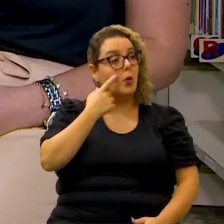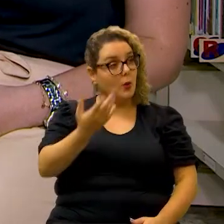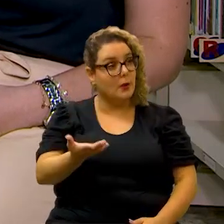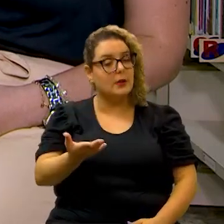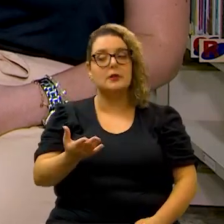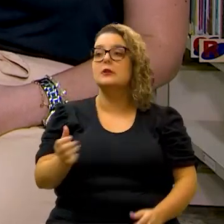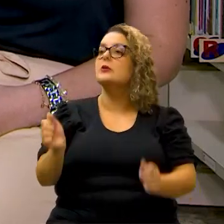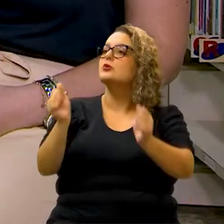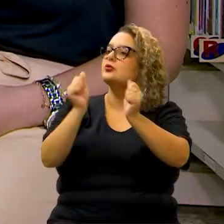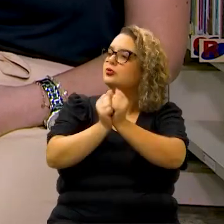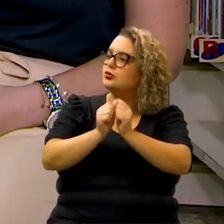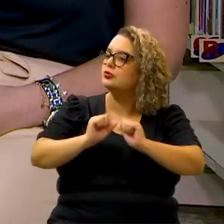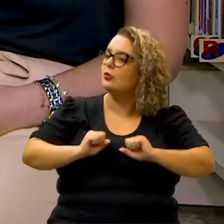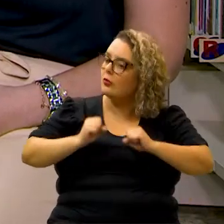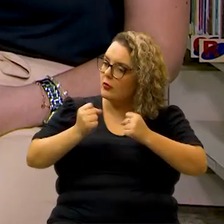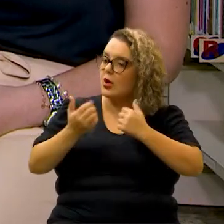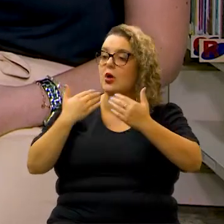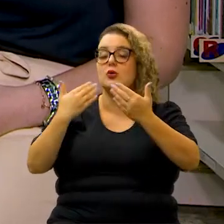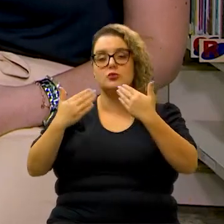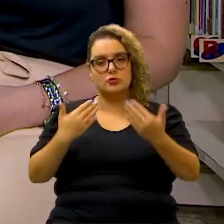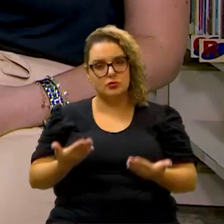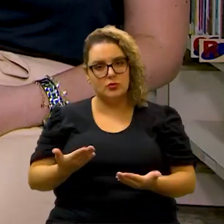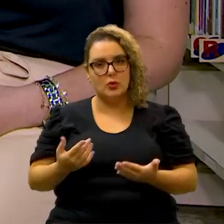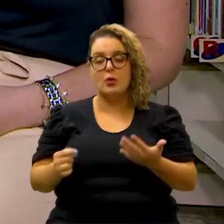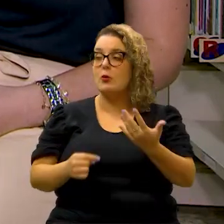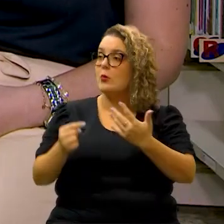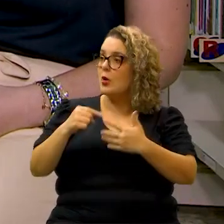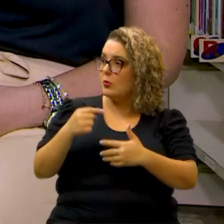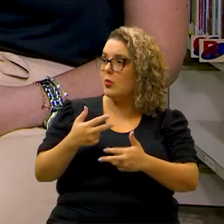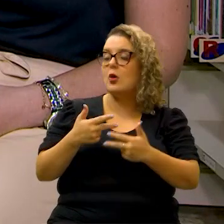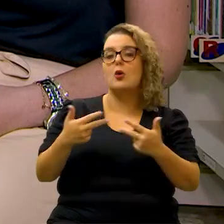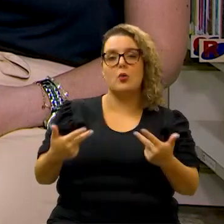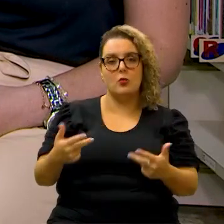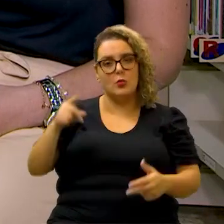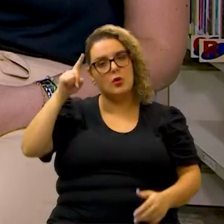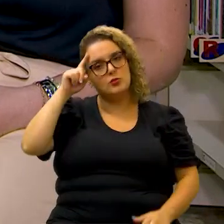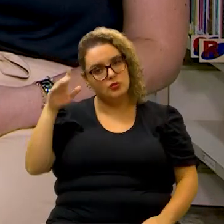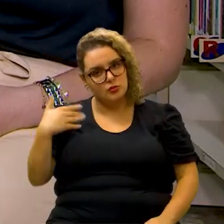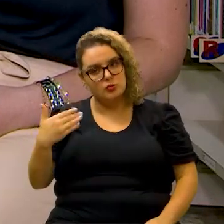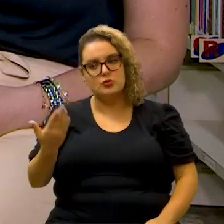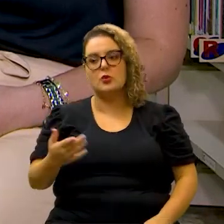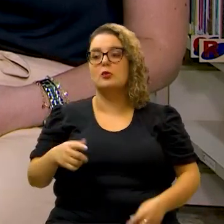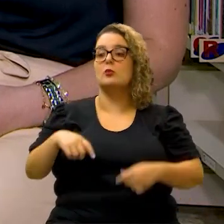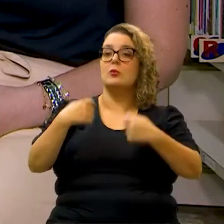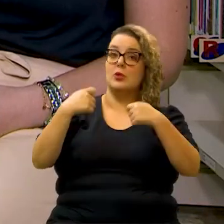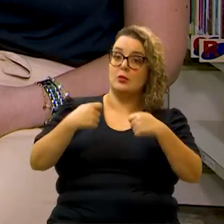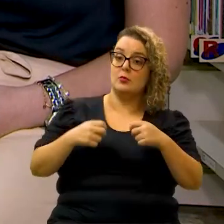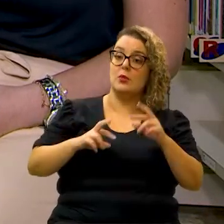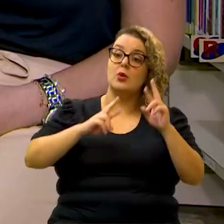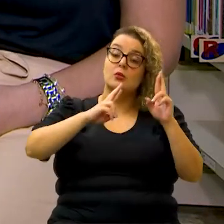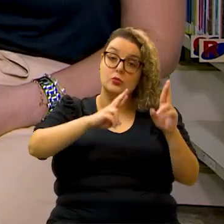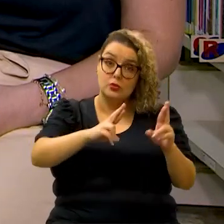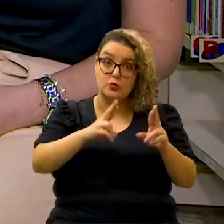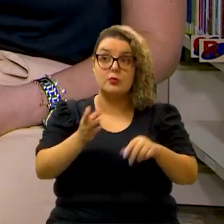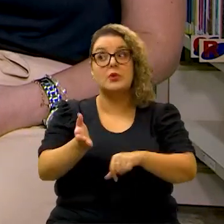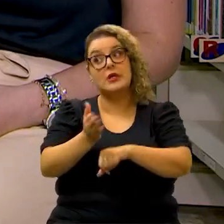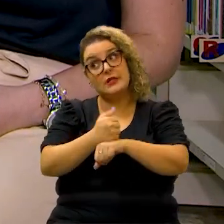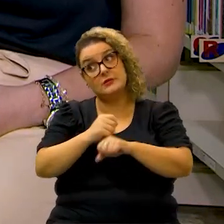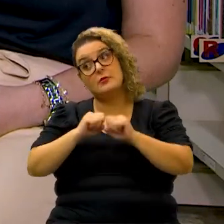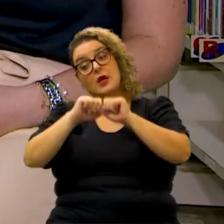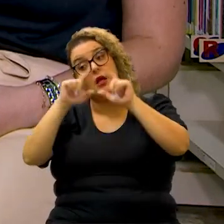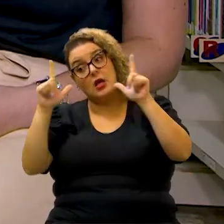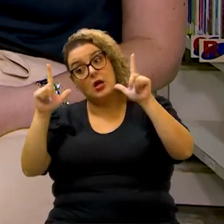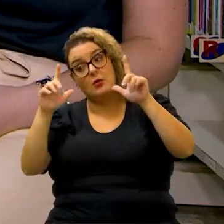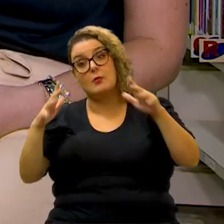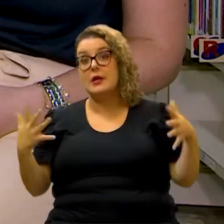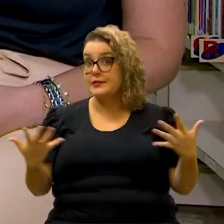com eles, dando força, conversando, pontuando questões de rotina, que será necessário dormir mais cedo, para